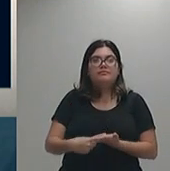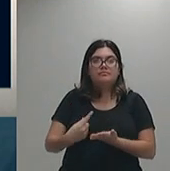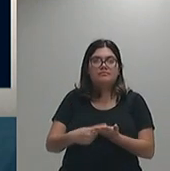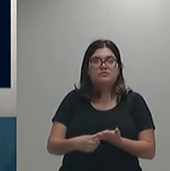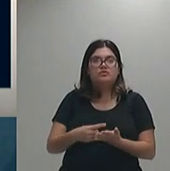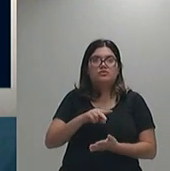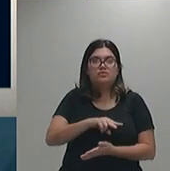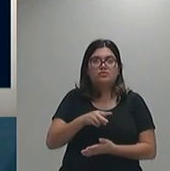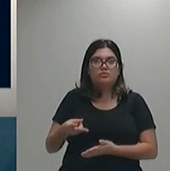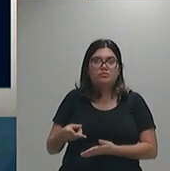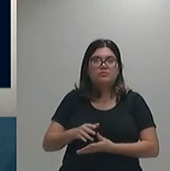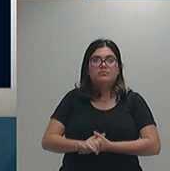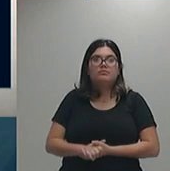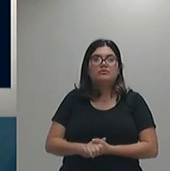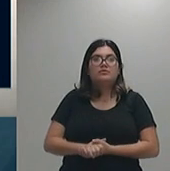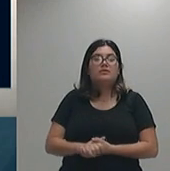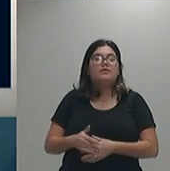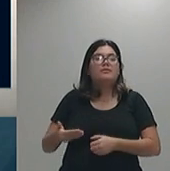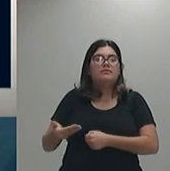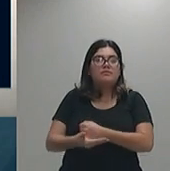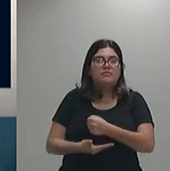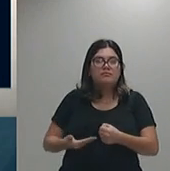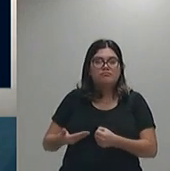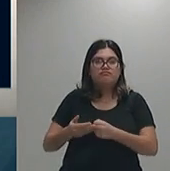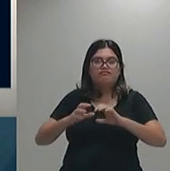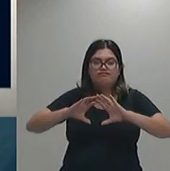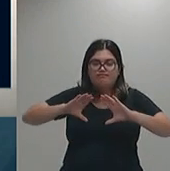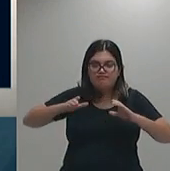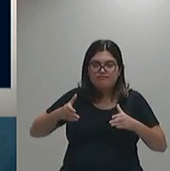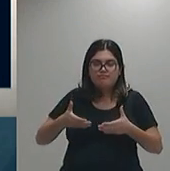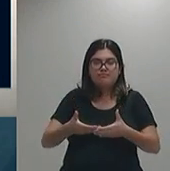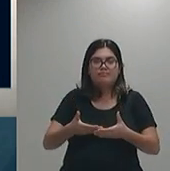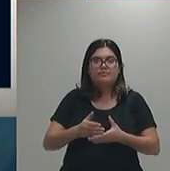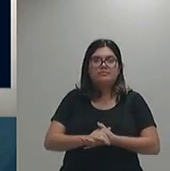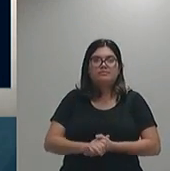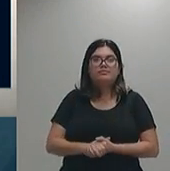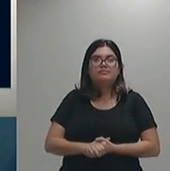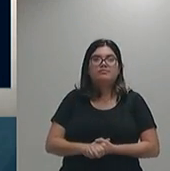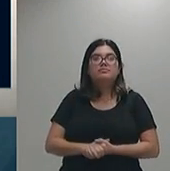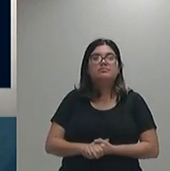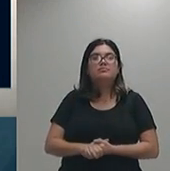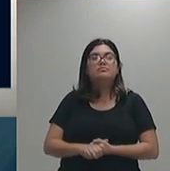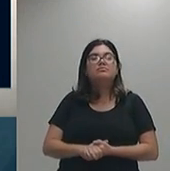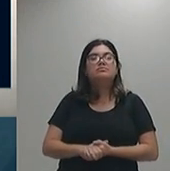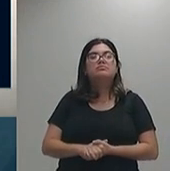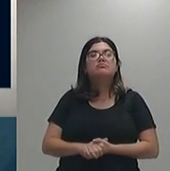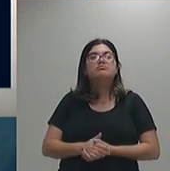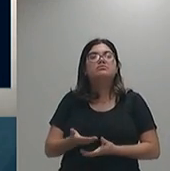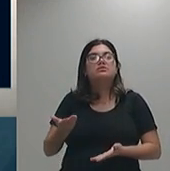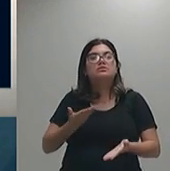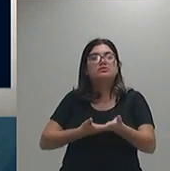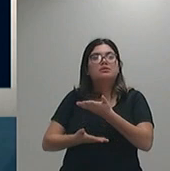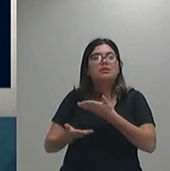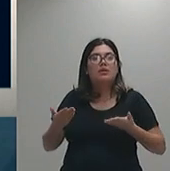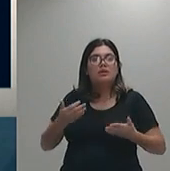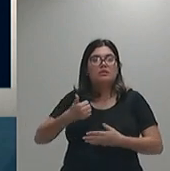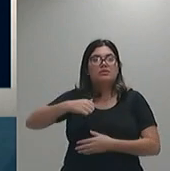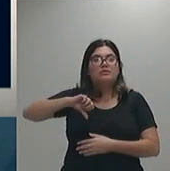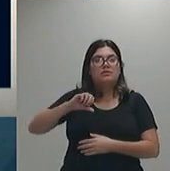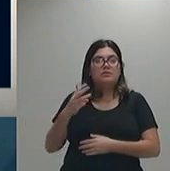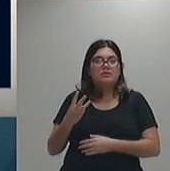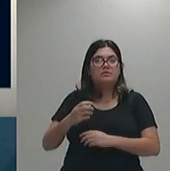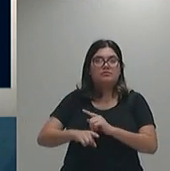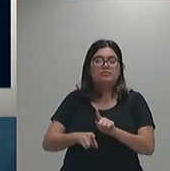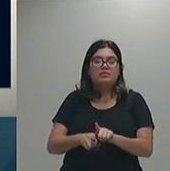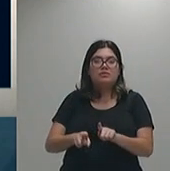fundamental para reunião de arbitragem em e o tribunal arbitral do procedimento arbitral 93 e 110 em